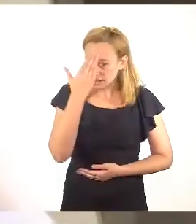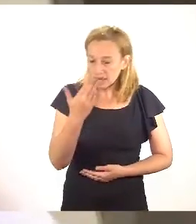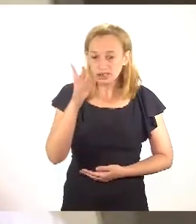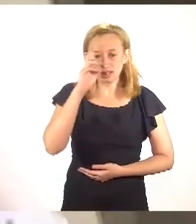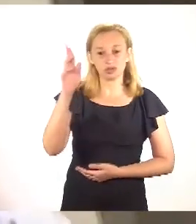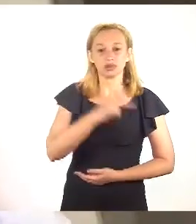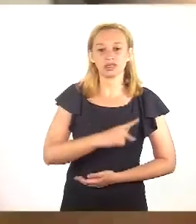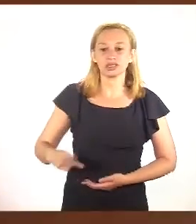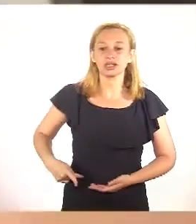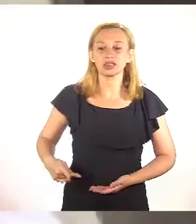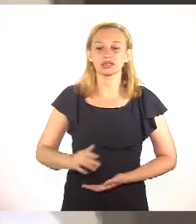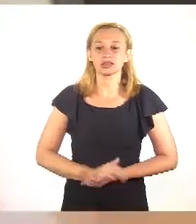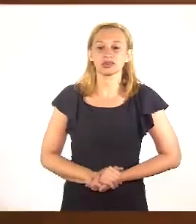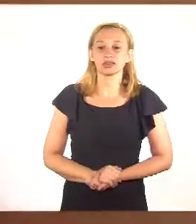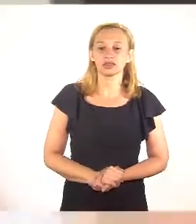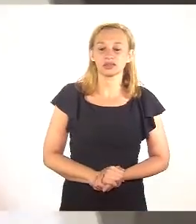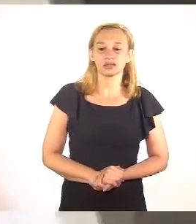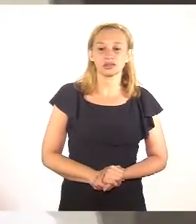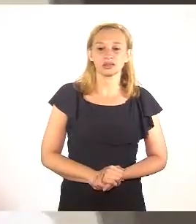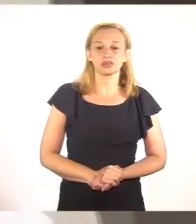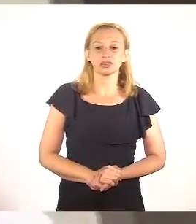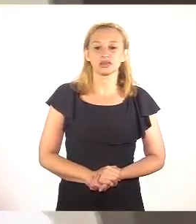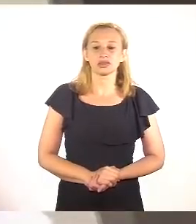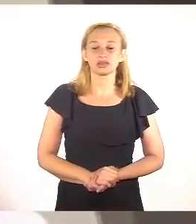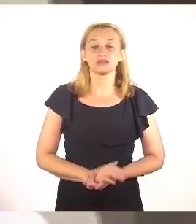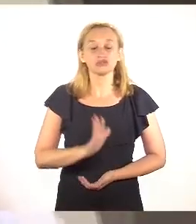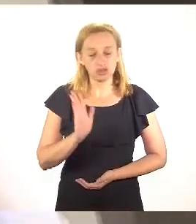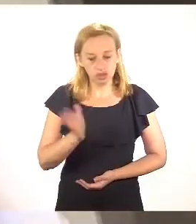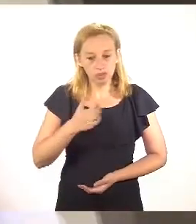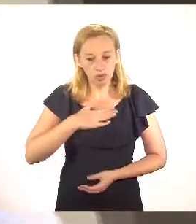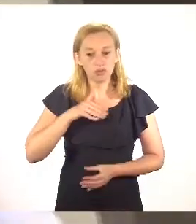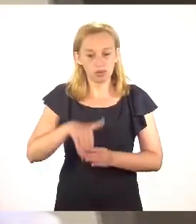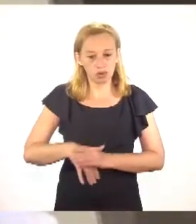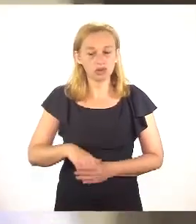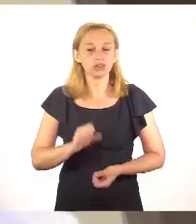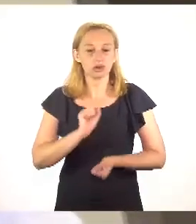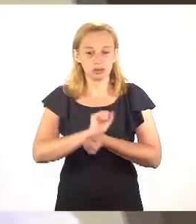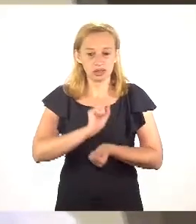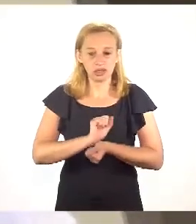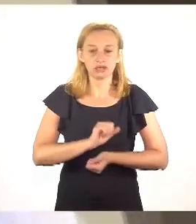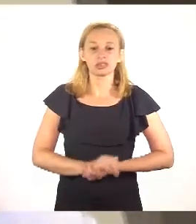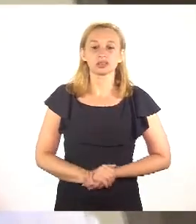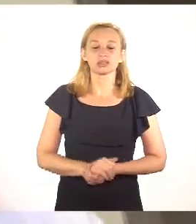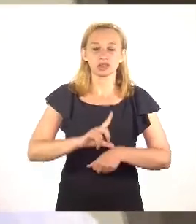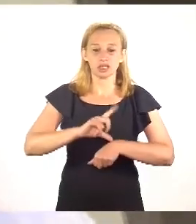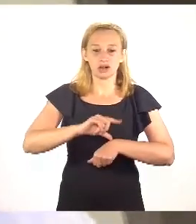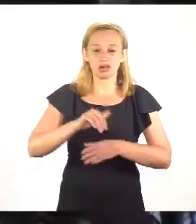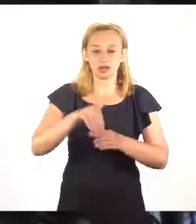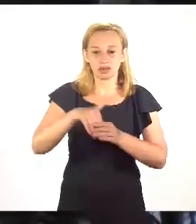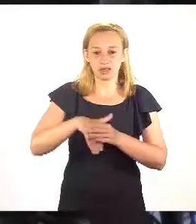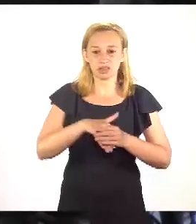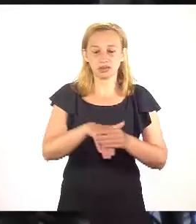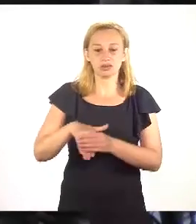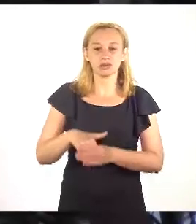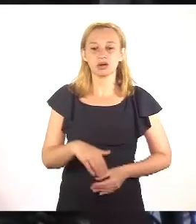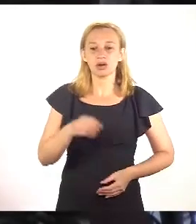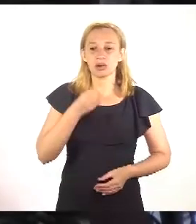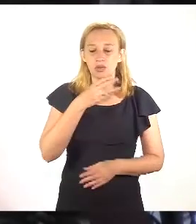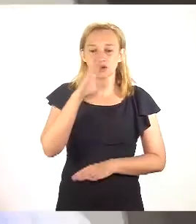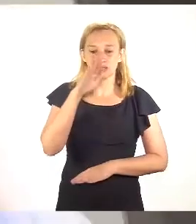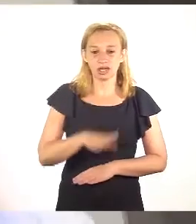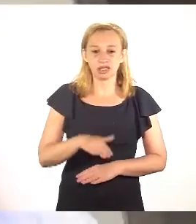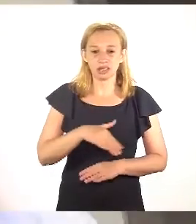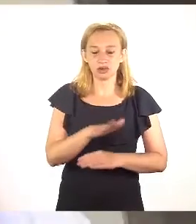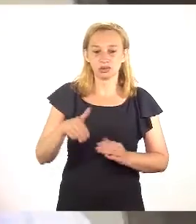presidente, e de antemão o senhor já vai ter meu voto e vou aguardar chegar a hora da votação. Boa tarde a todos,